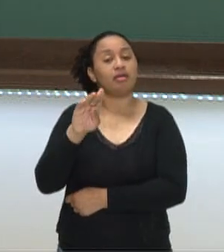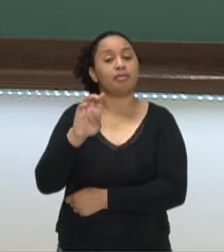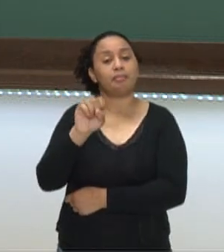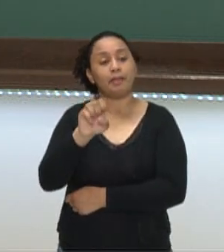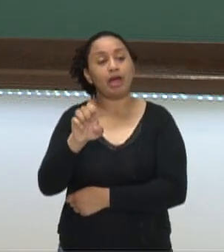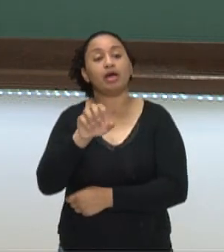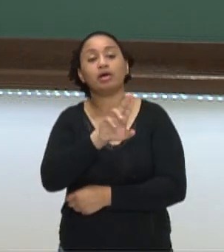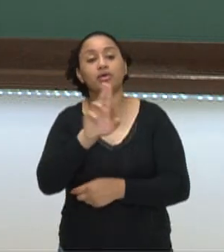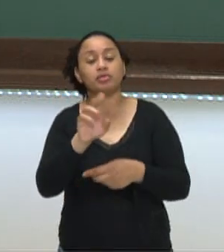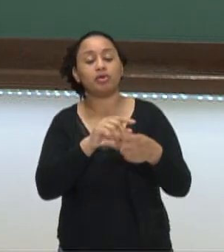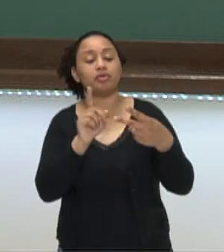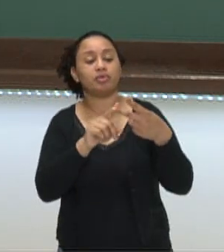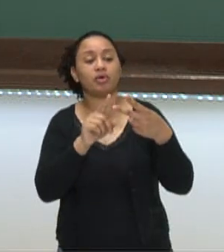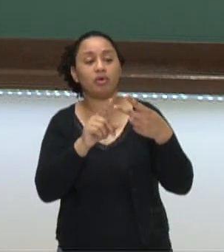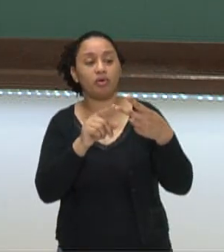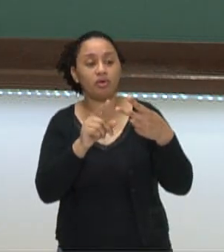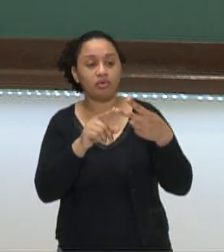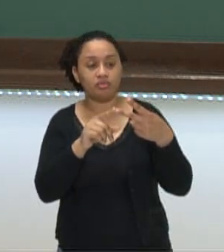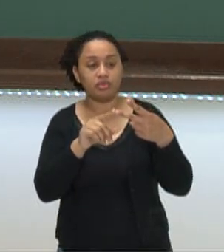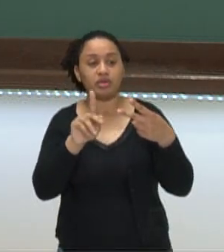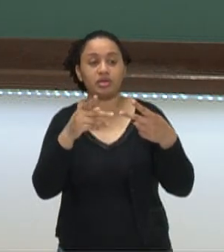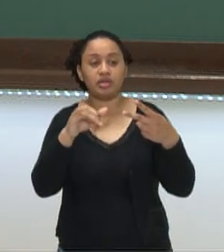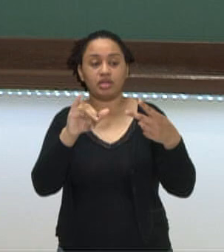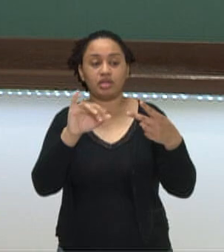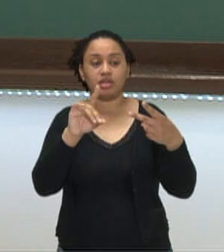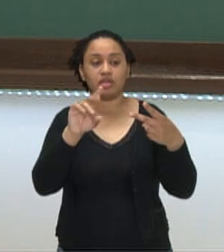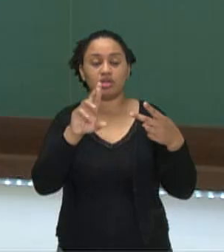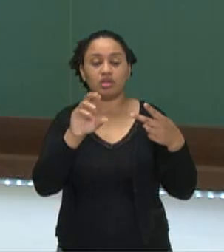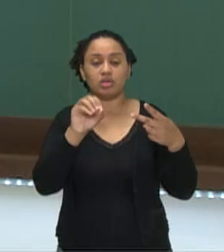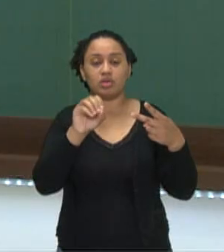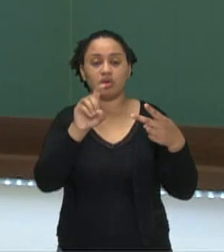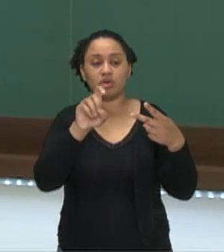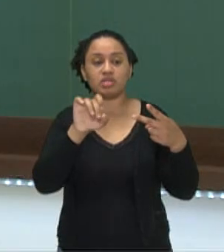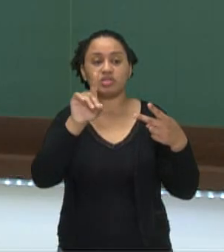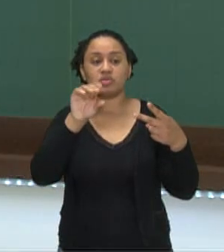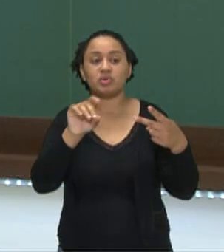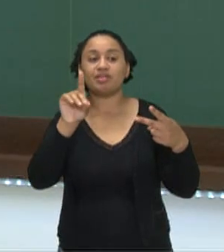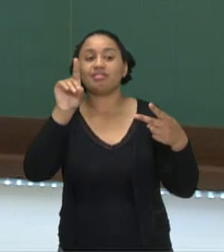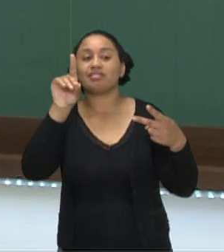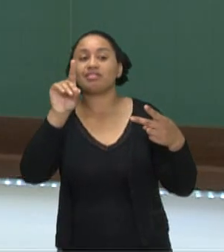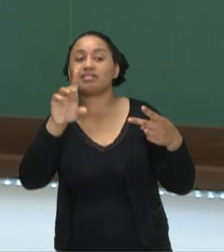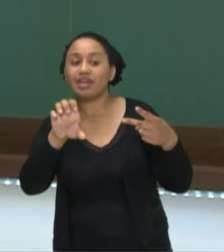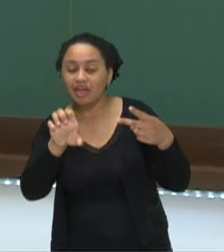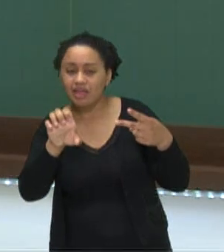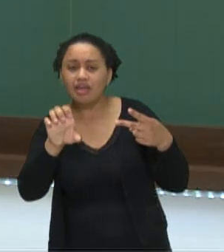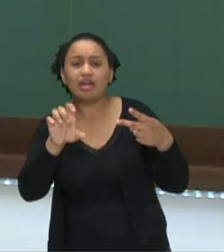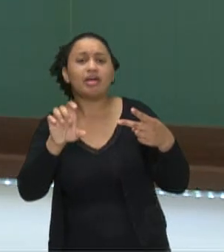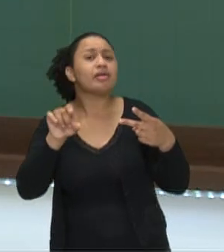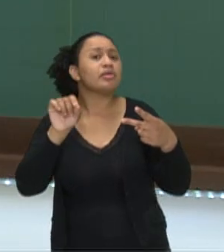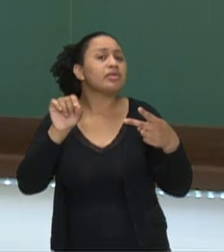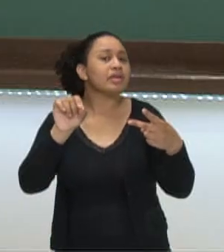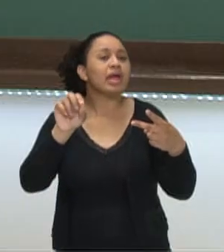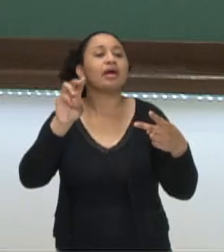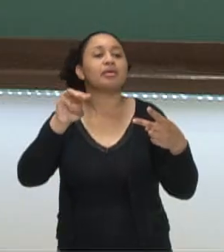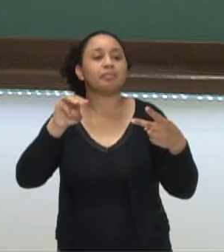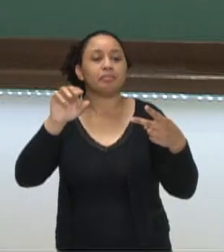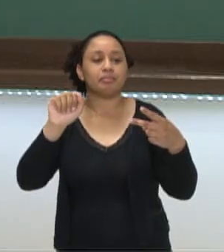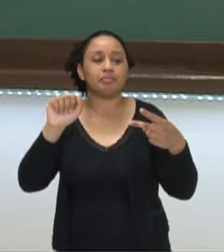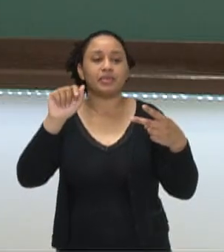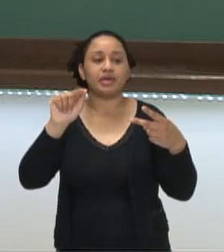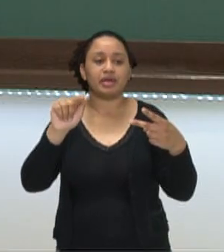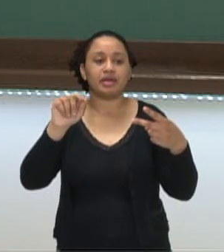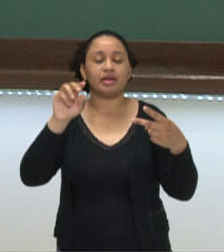é o nome dessa base? Hidróxido de, e aí nós tínhamos que conferir que elemento é esse,